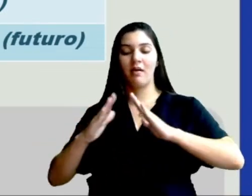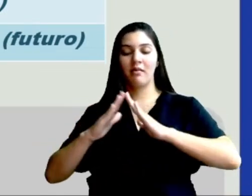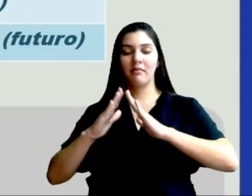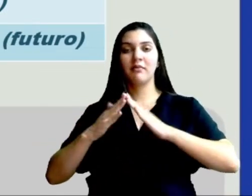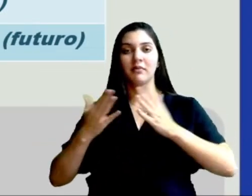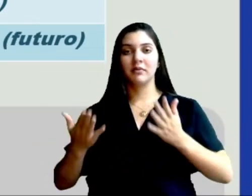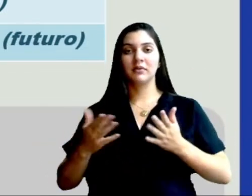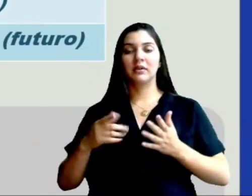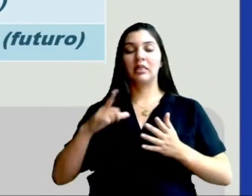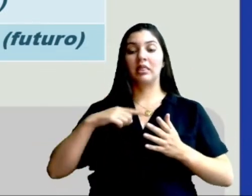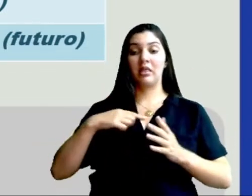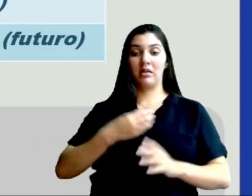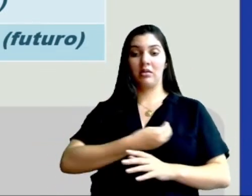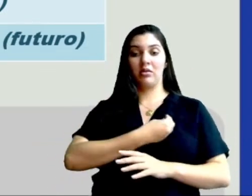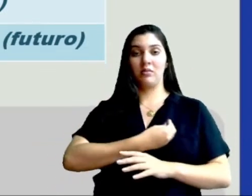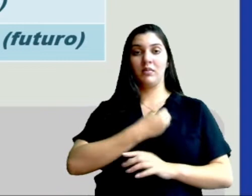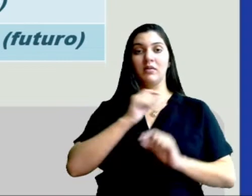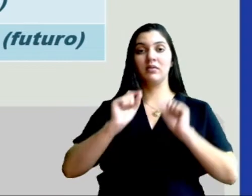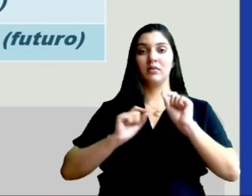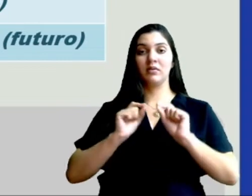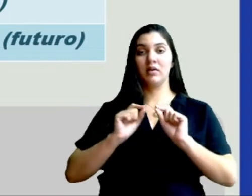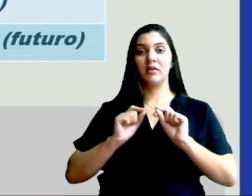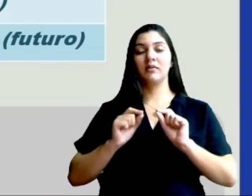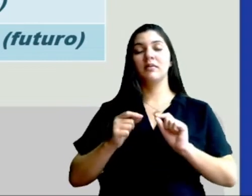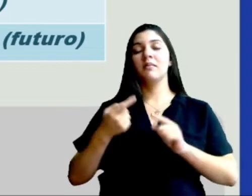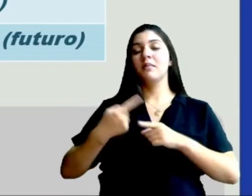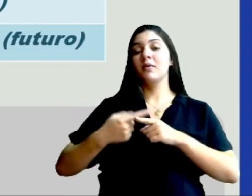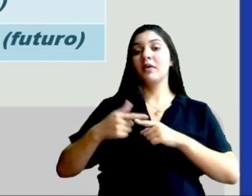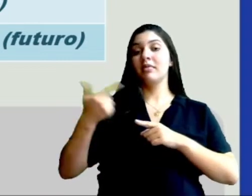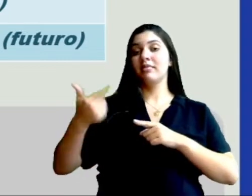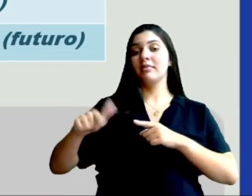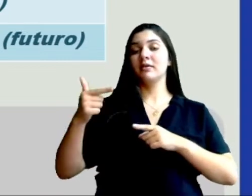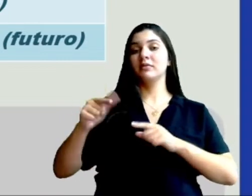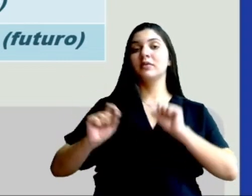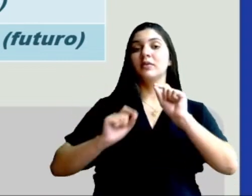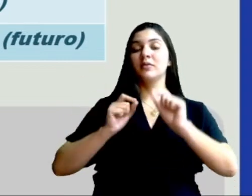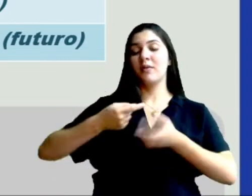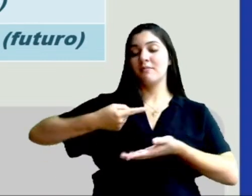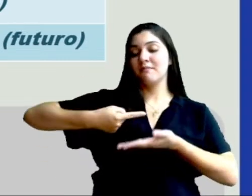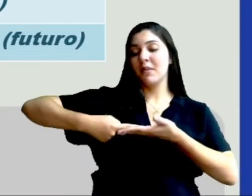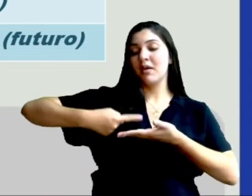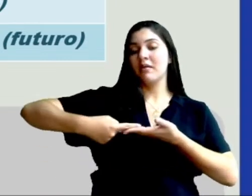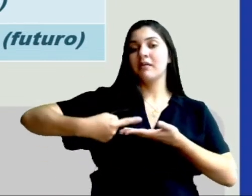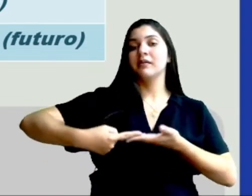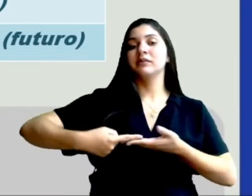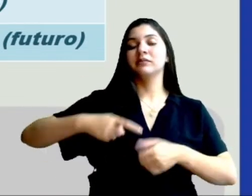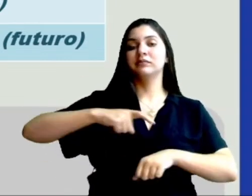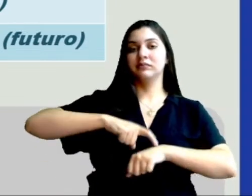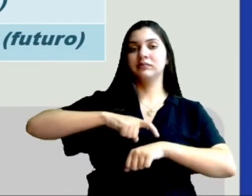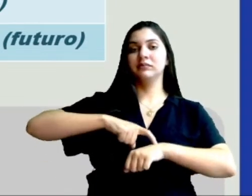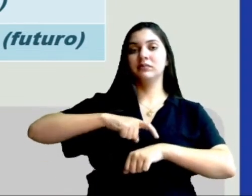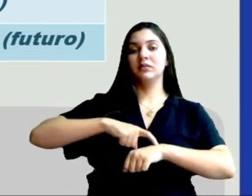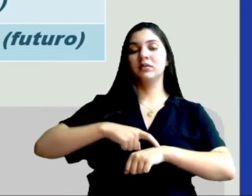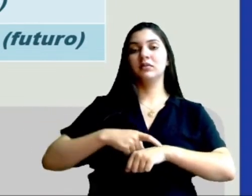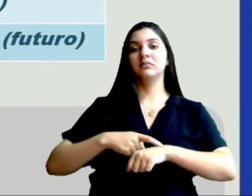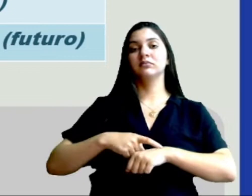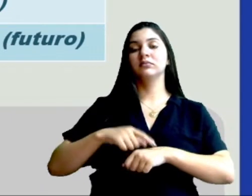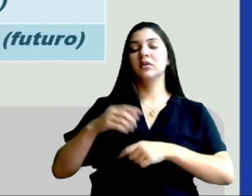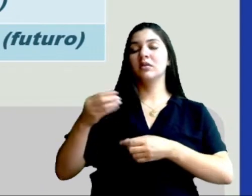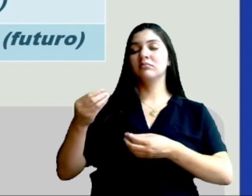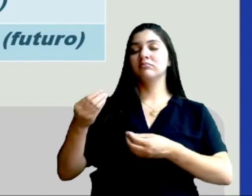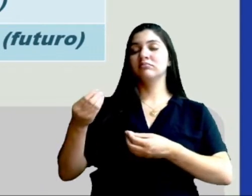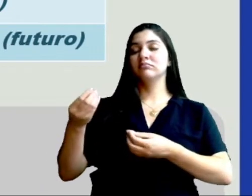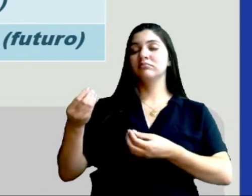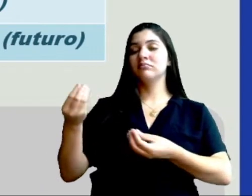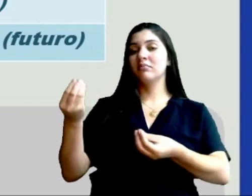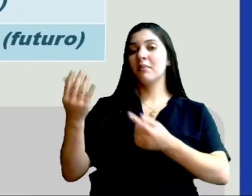aí a gente tem no presente, porque eu não tenho nenhum marcador temporal que me